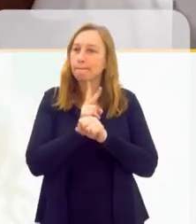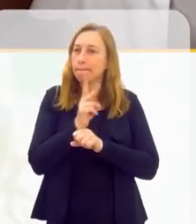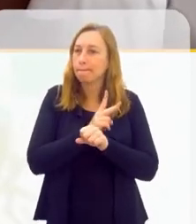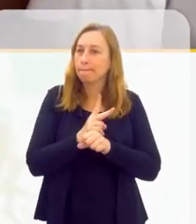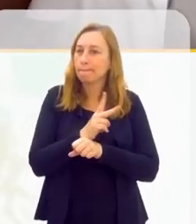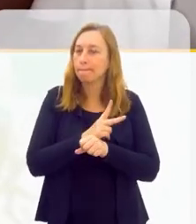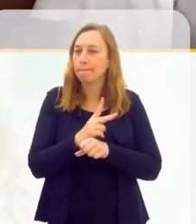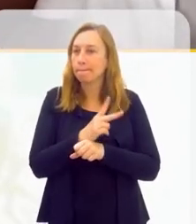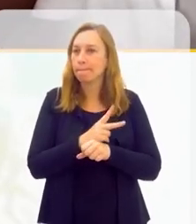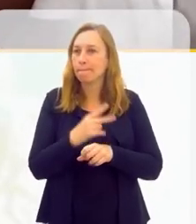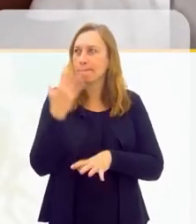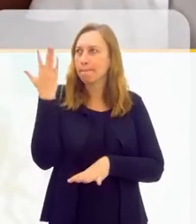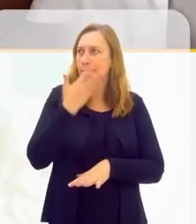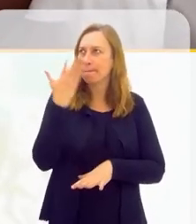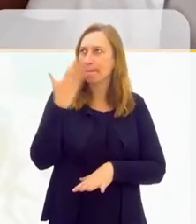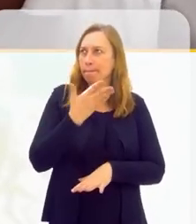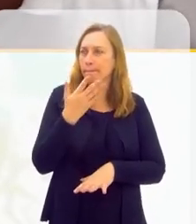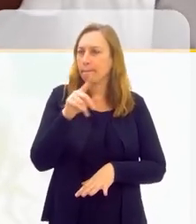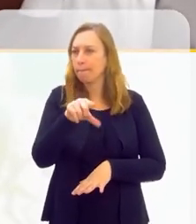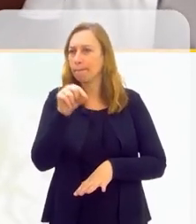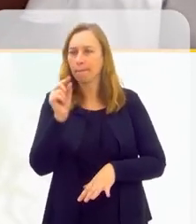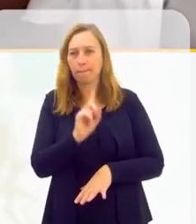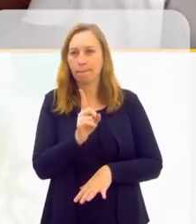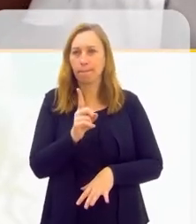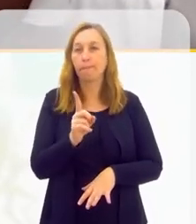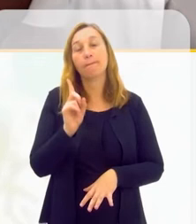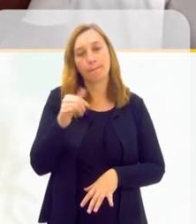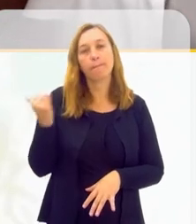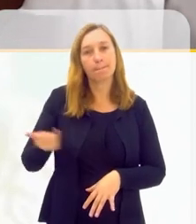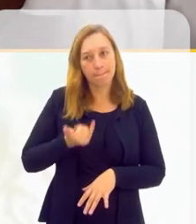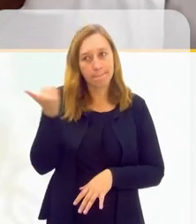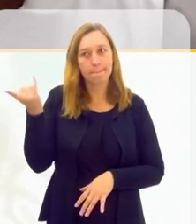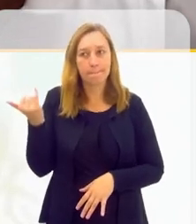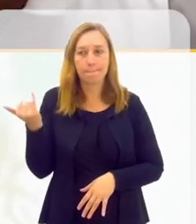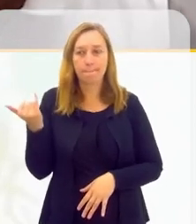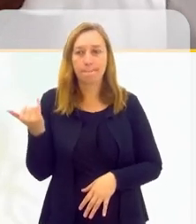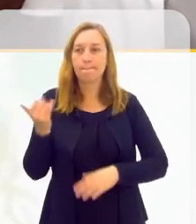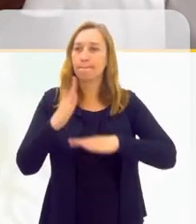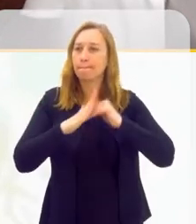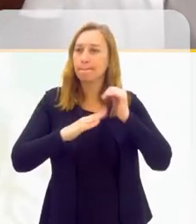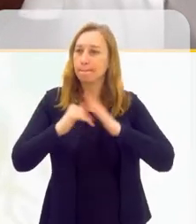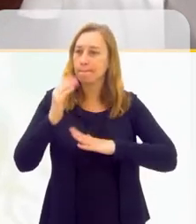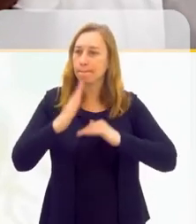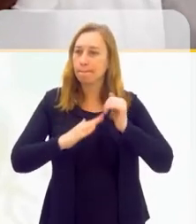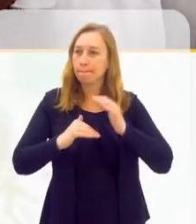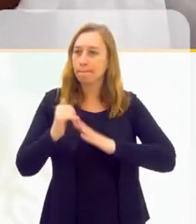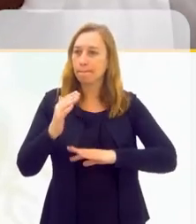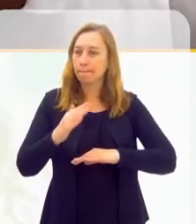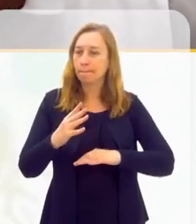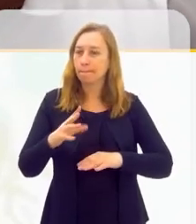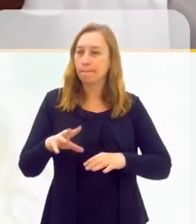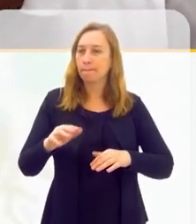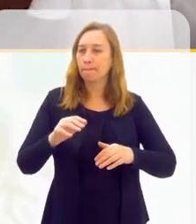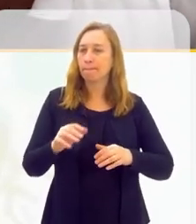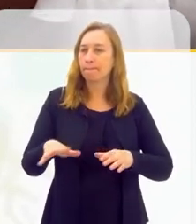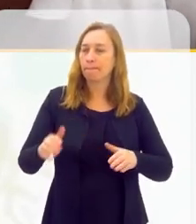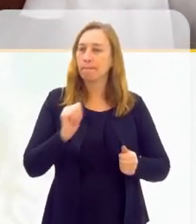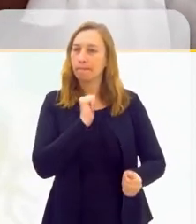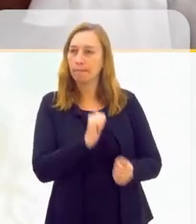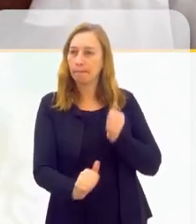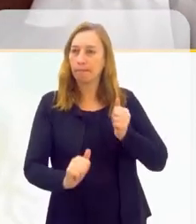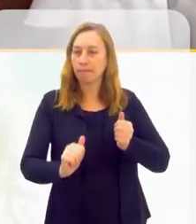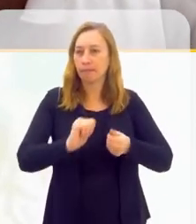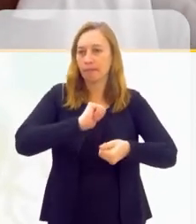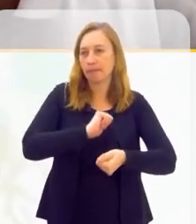mais gente que não vê isto como uma alternativa, e eu acho que esse é um aspecto importante. Portanto, profissionais que não estão no desporto adaptado porque